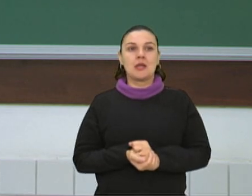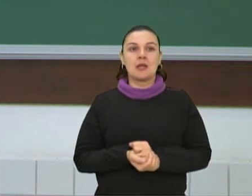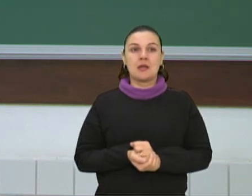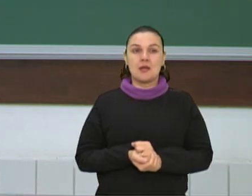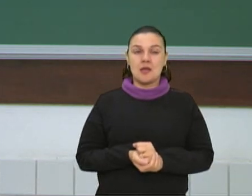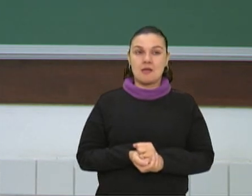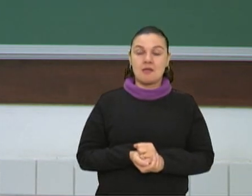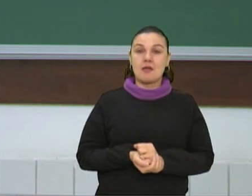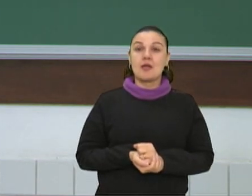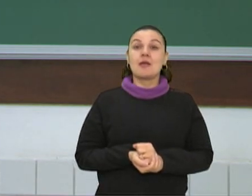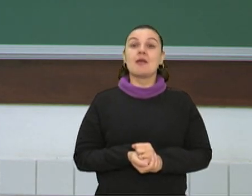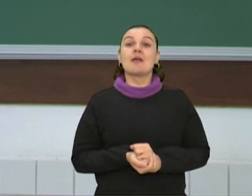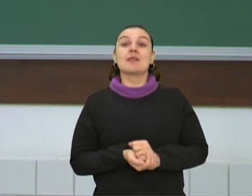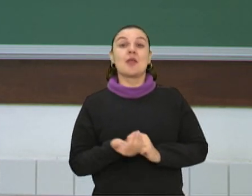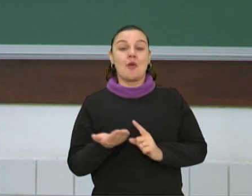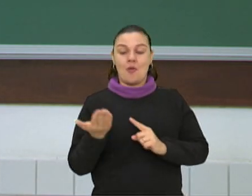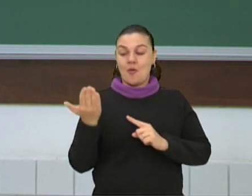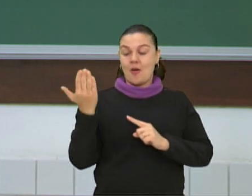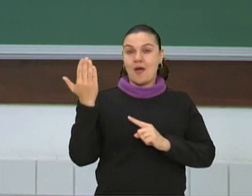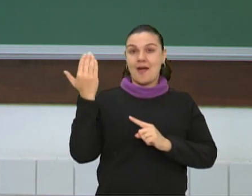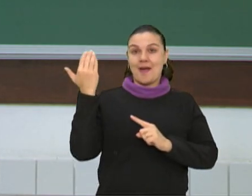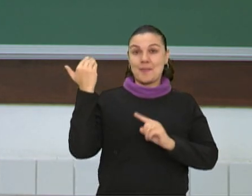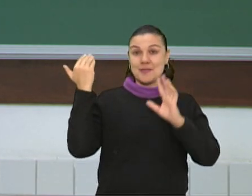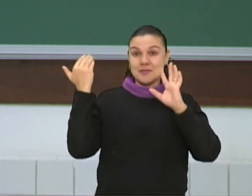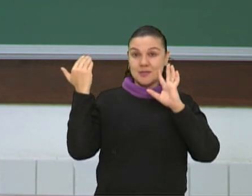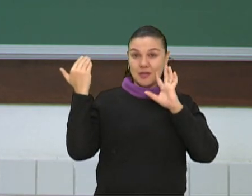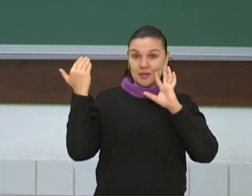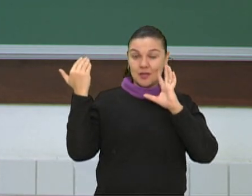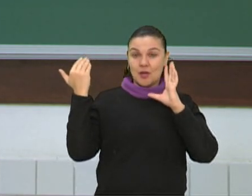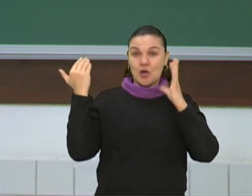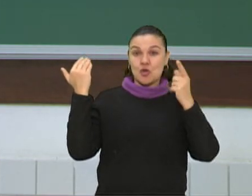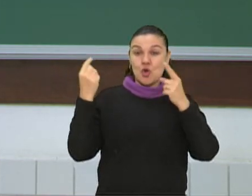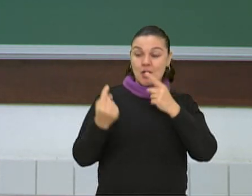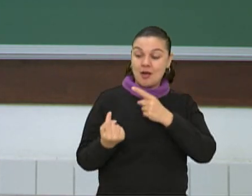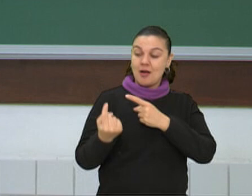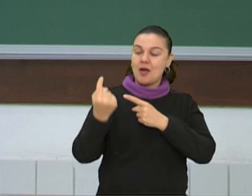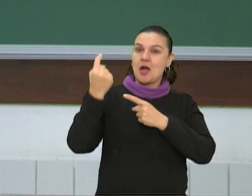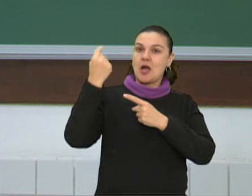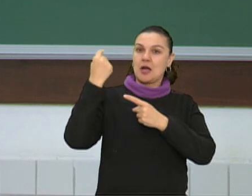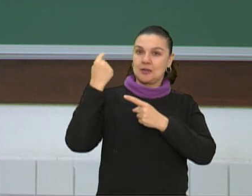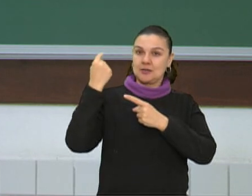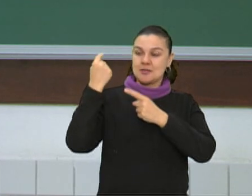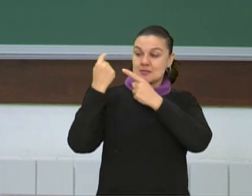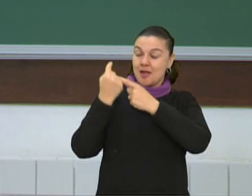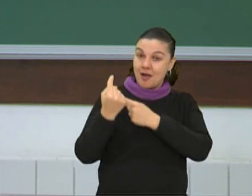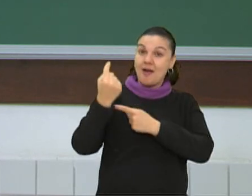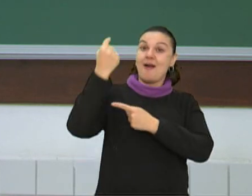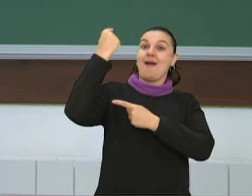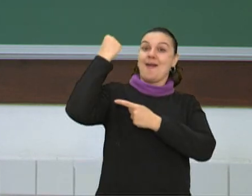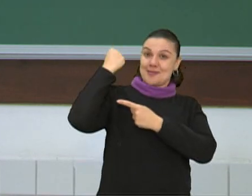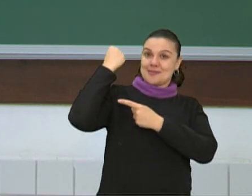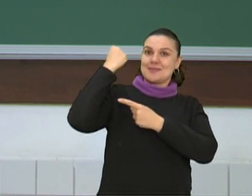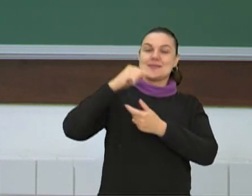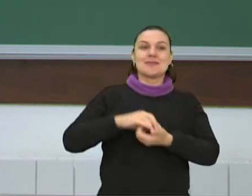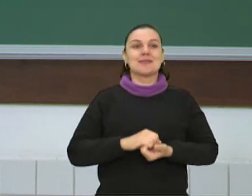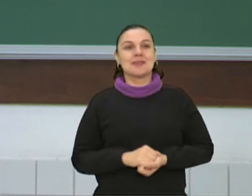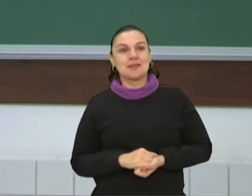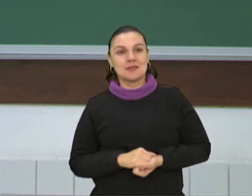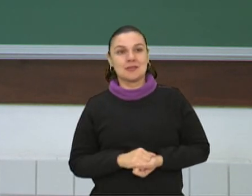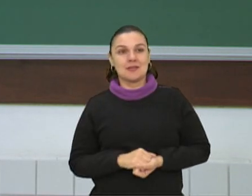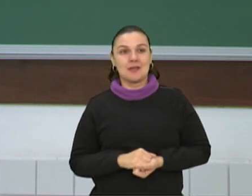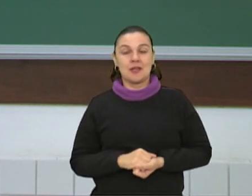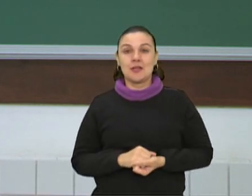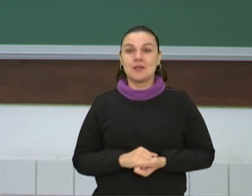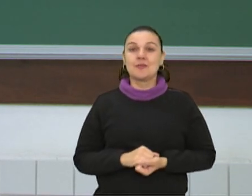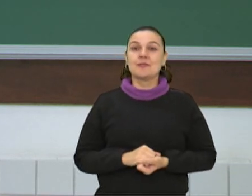que perfeito é uma ação passada anterior a outra ação passada. O futuro